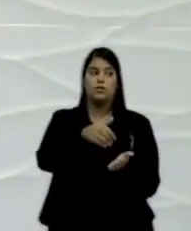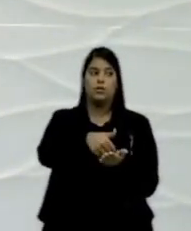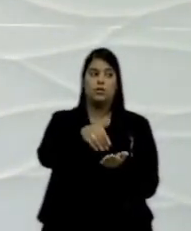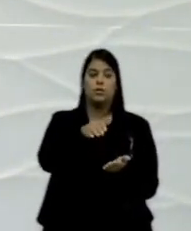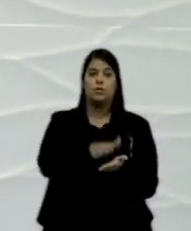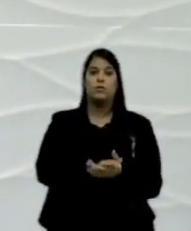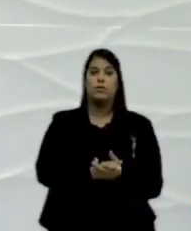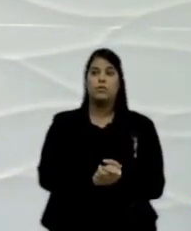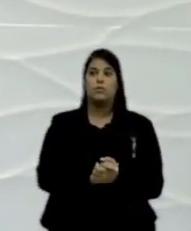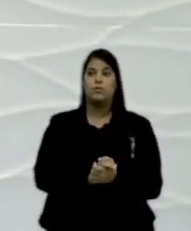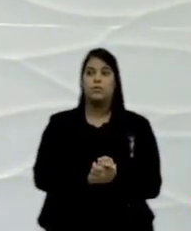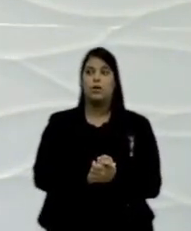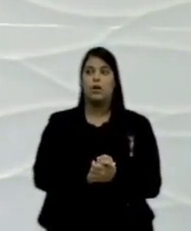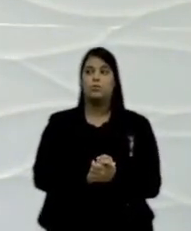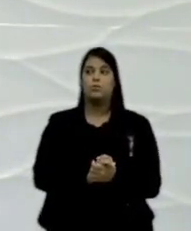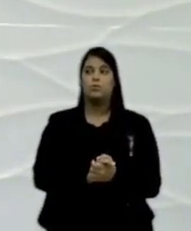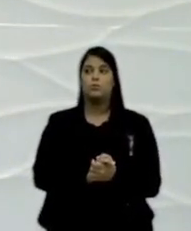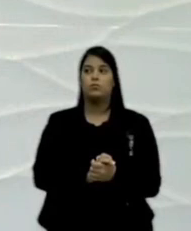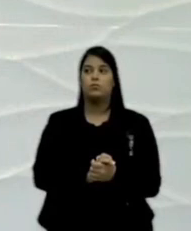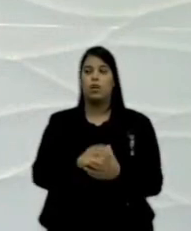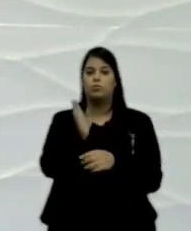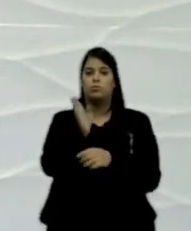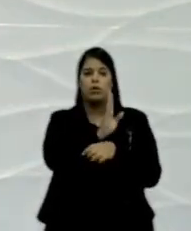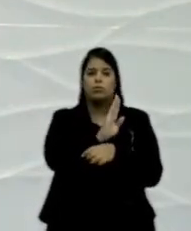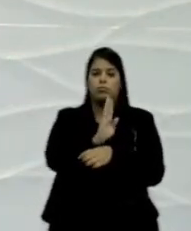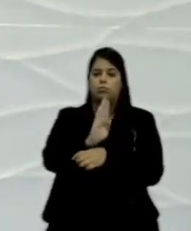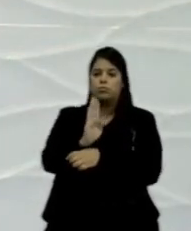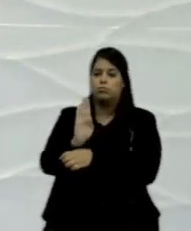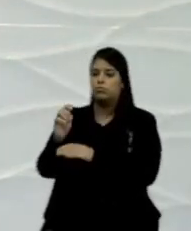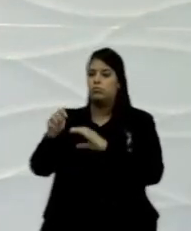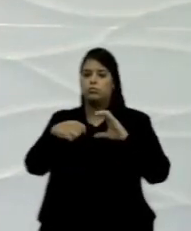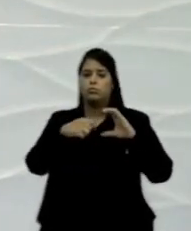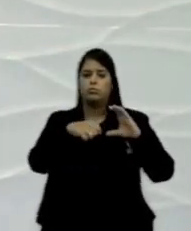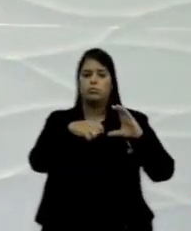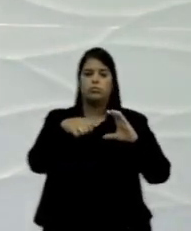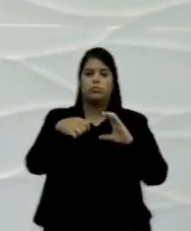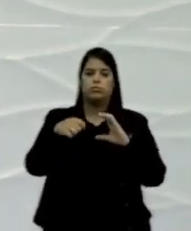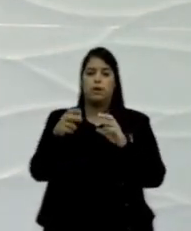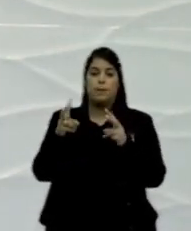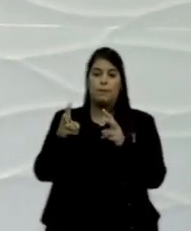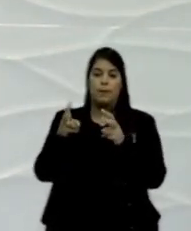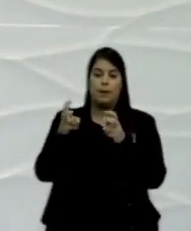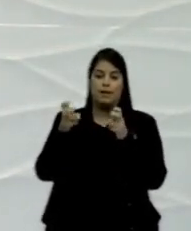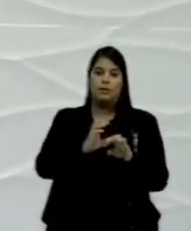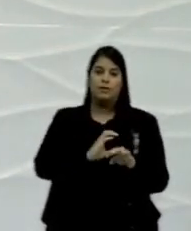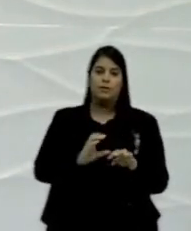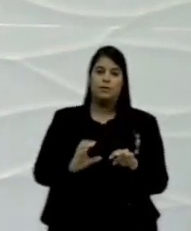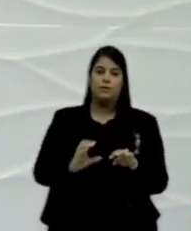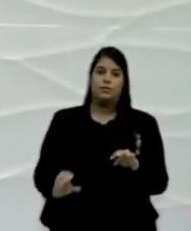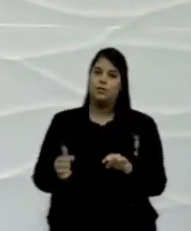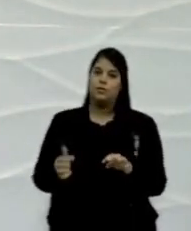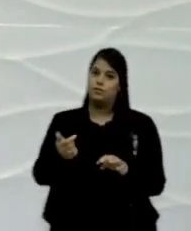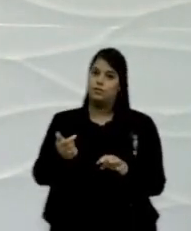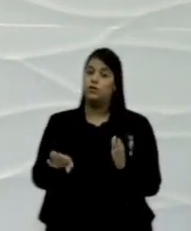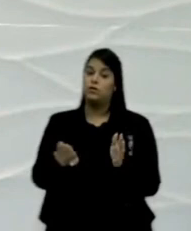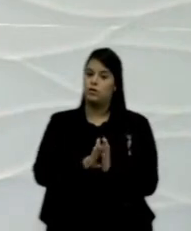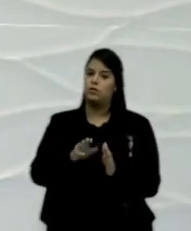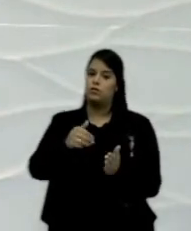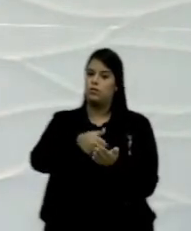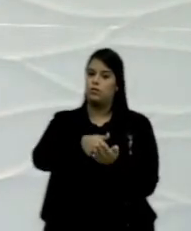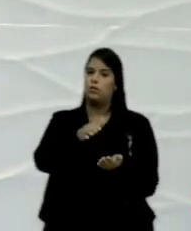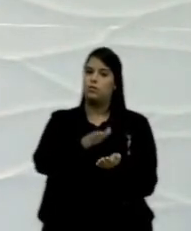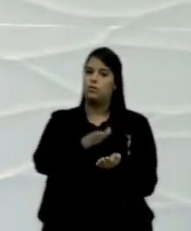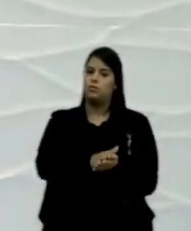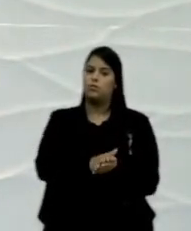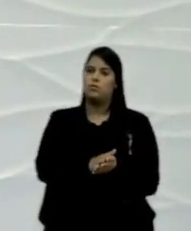A câmara de monitoramento monitorou que ele estava sem o cinto e chegou a multa para mim. Eu quero saber se em São Bento